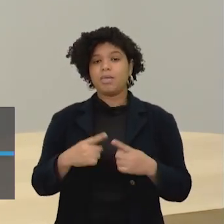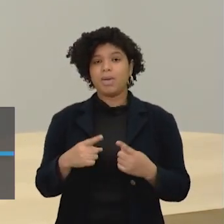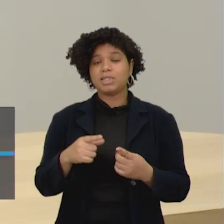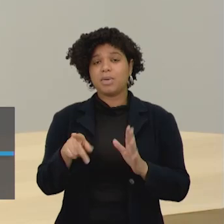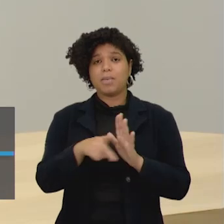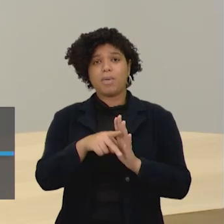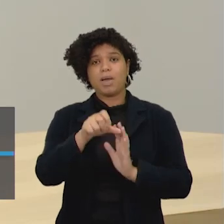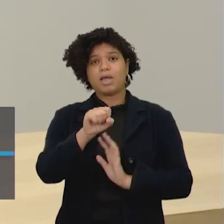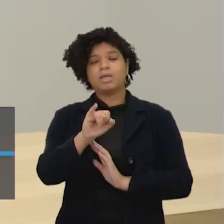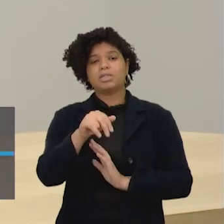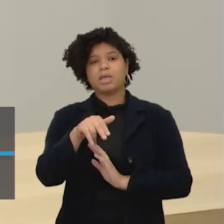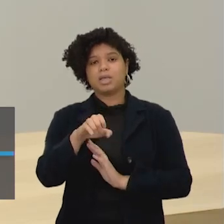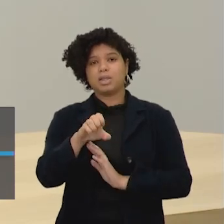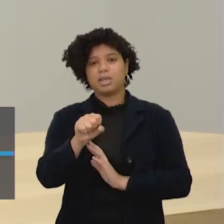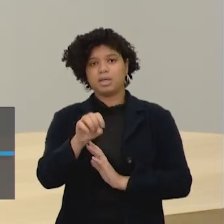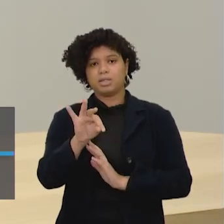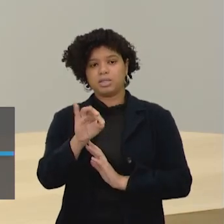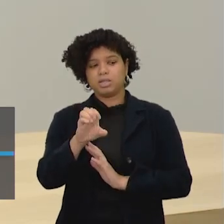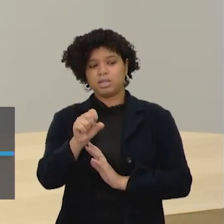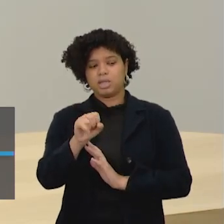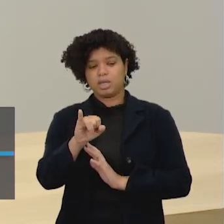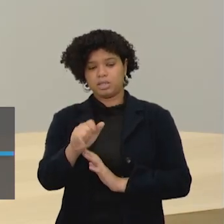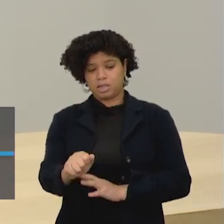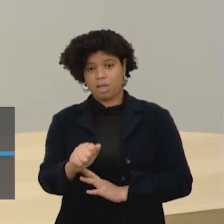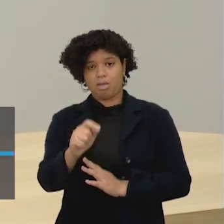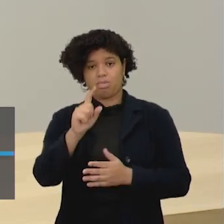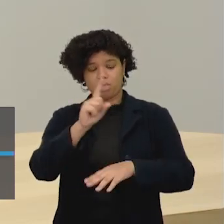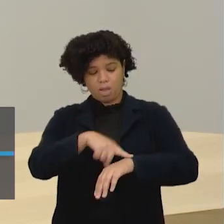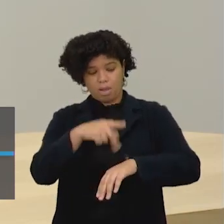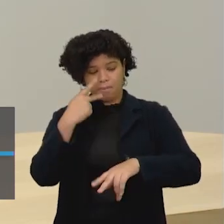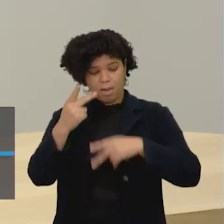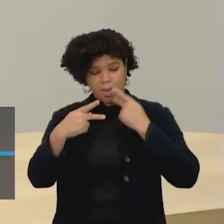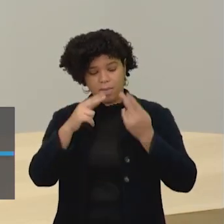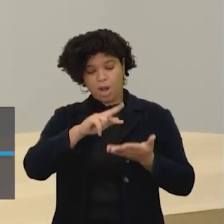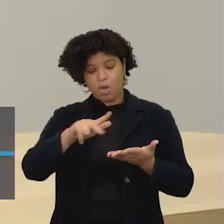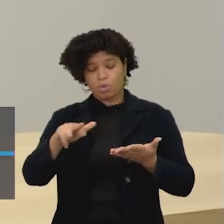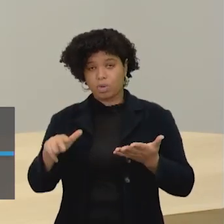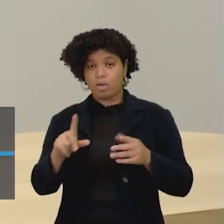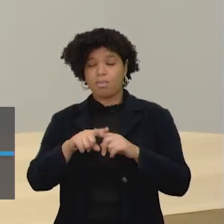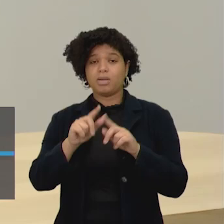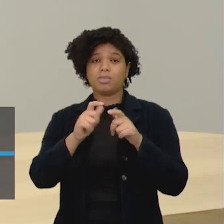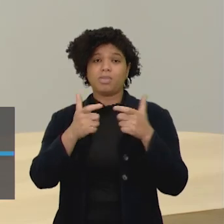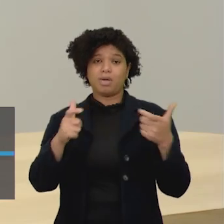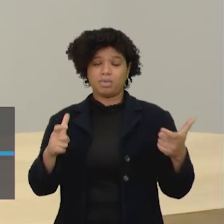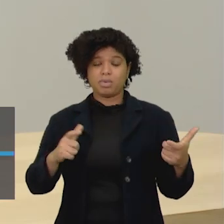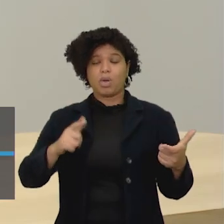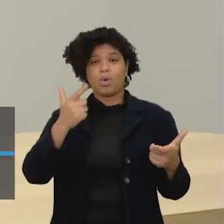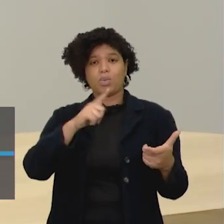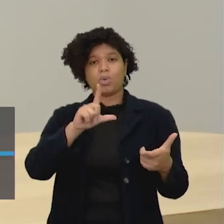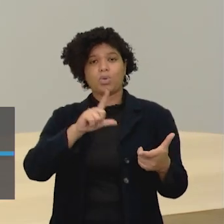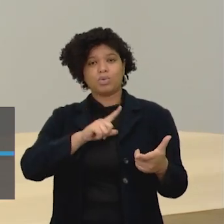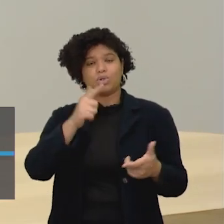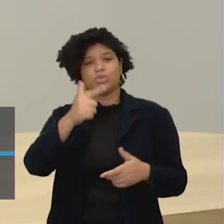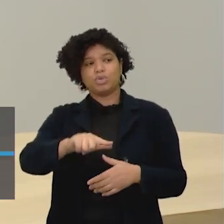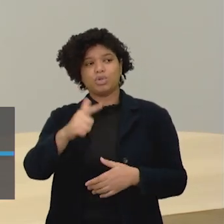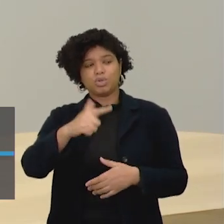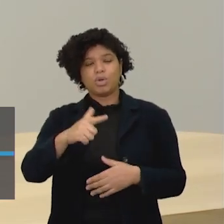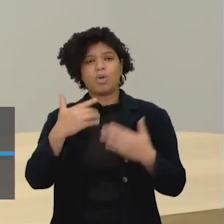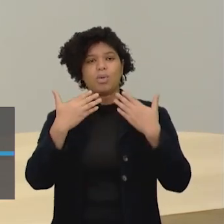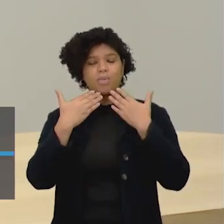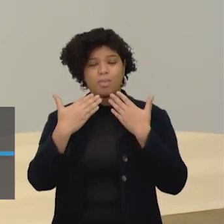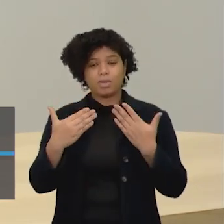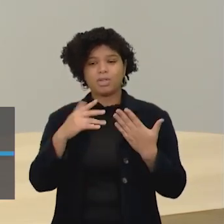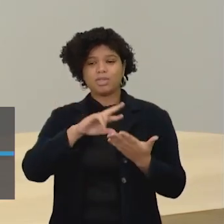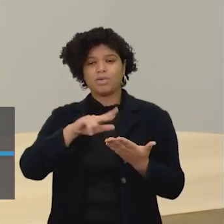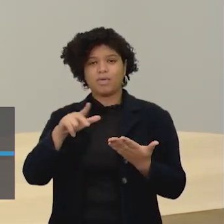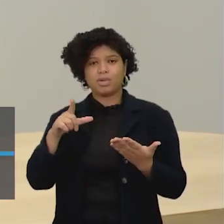citada logo de cara, mas quase que sempre, com muita frequência, a gente mostra situações em que a gente